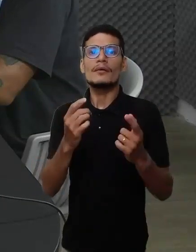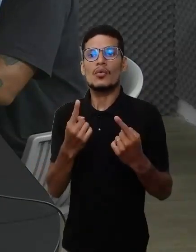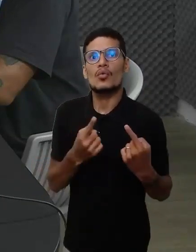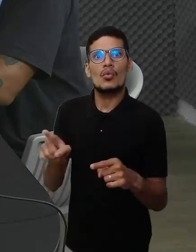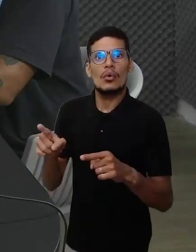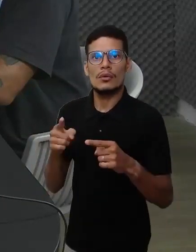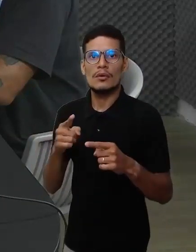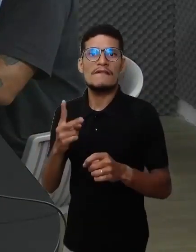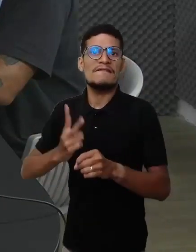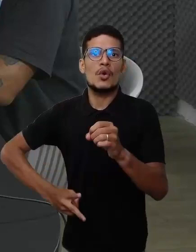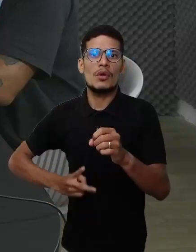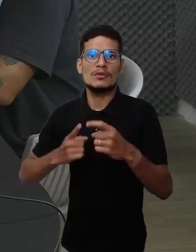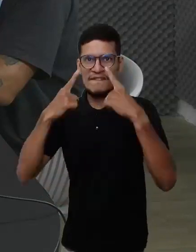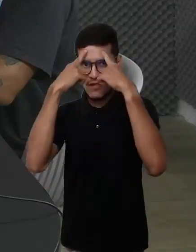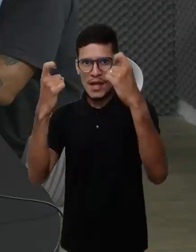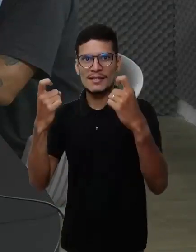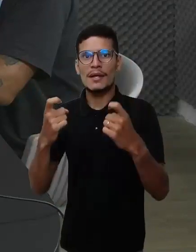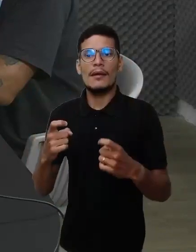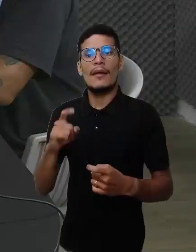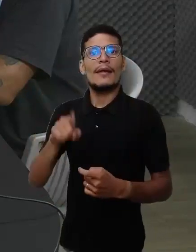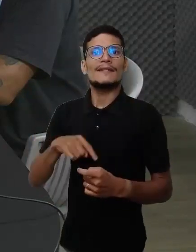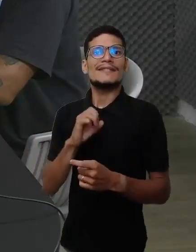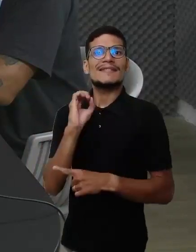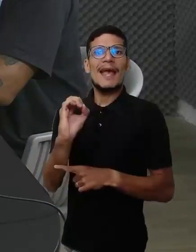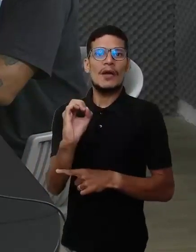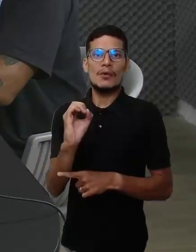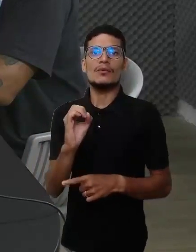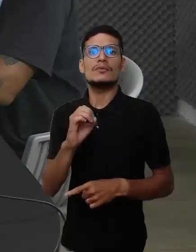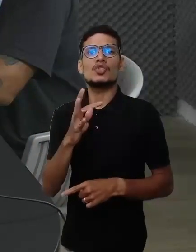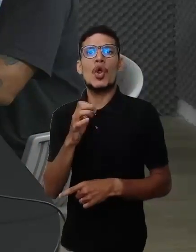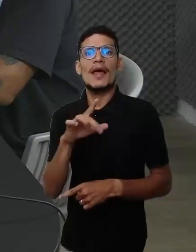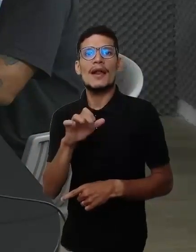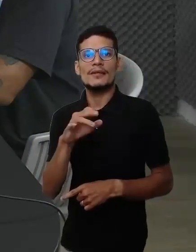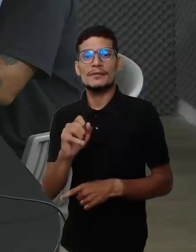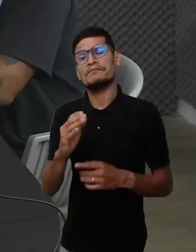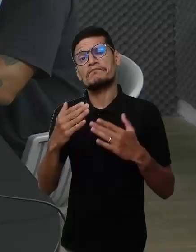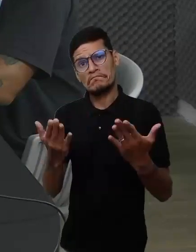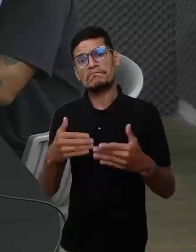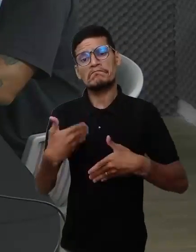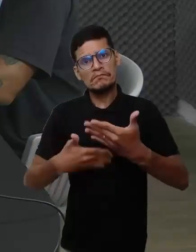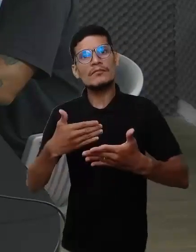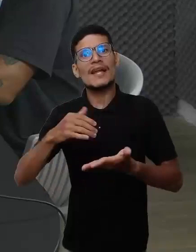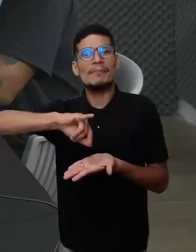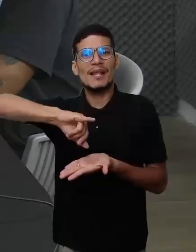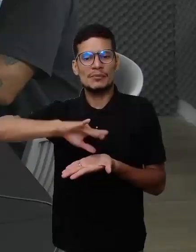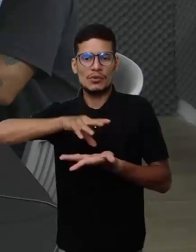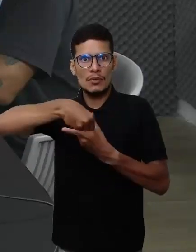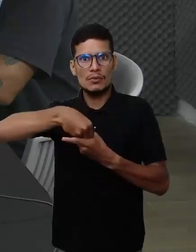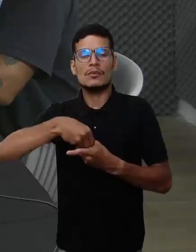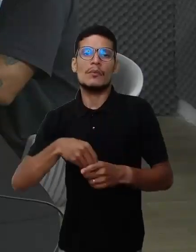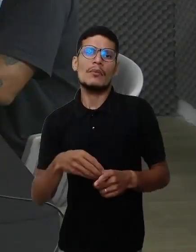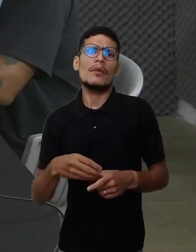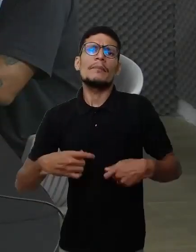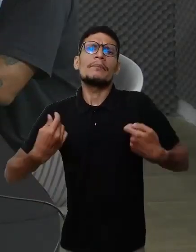violência, né, a tolerância zero, né, e se percebe que dentro de um capitalismo excludente é necessário